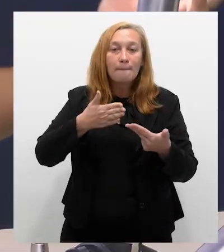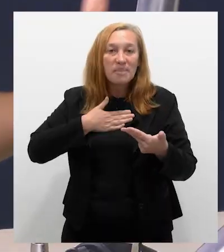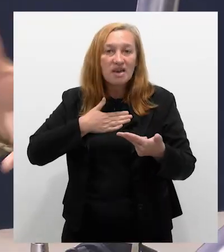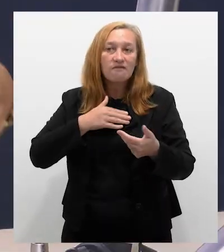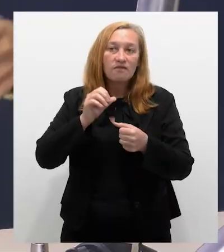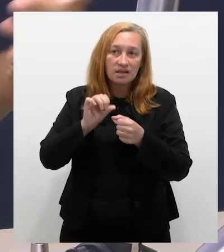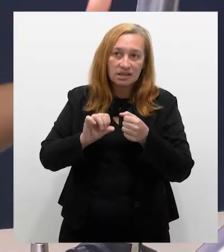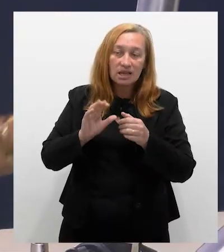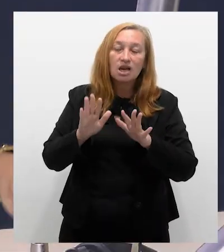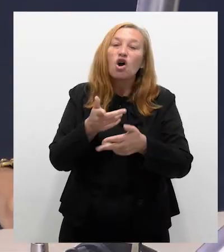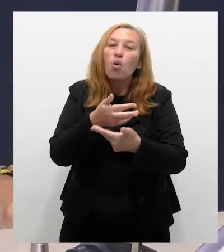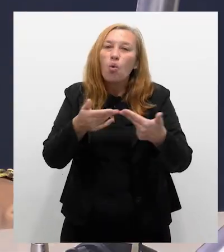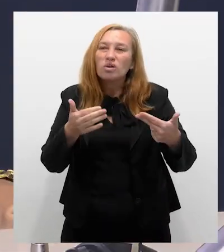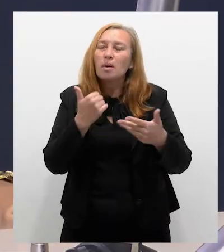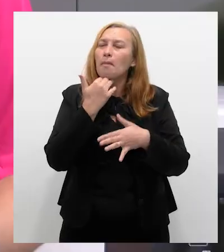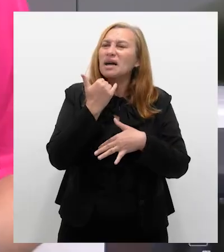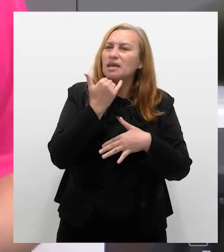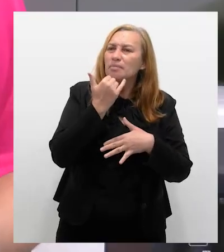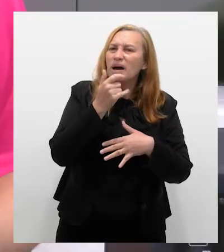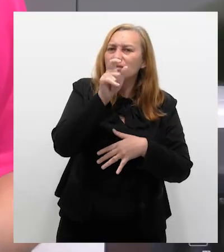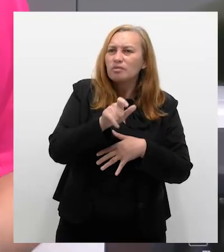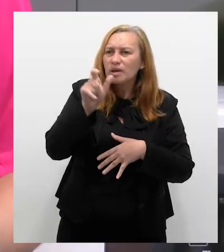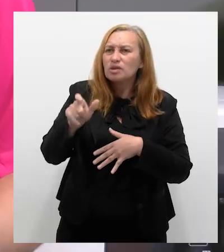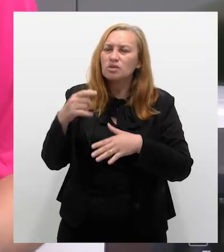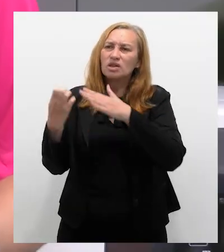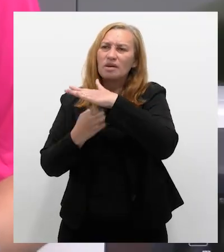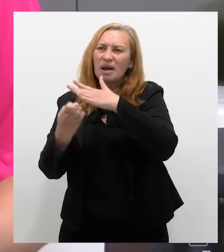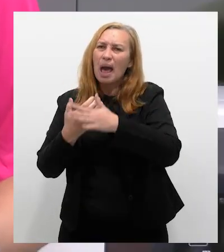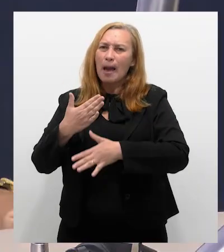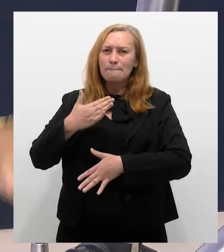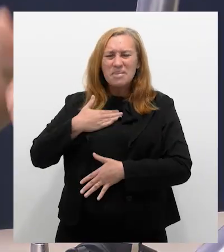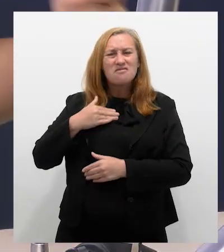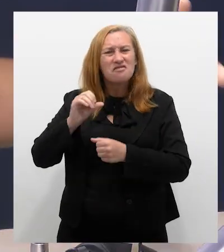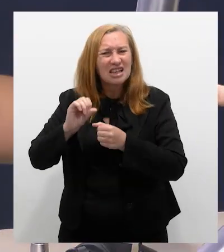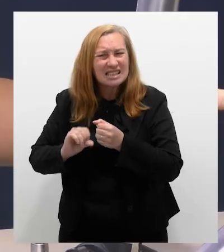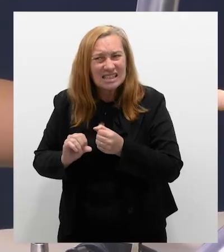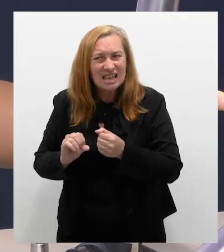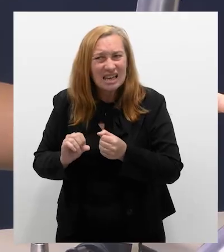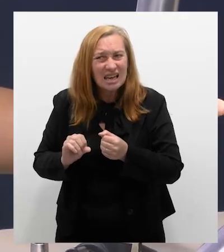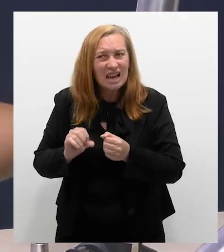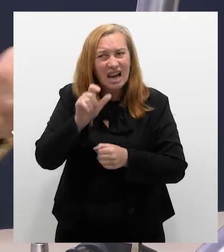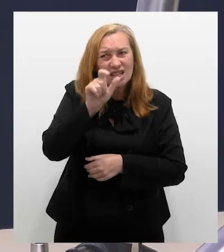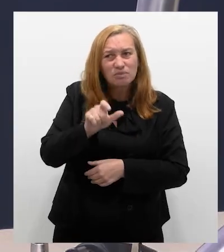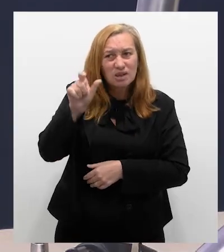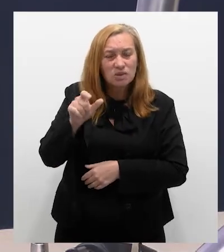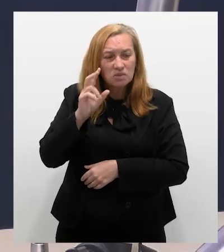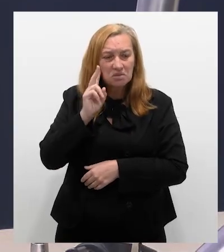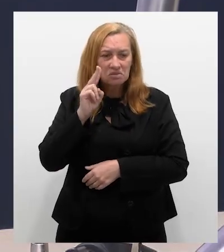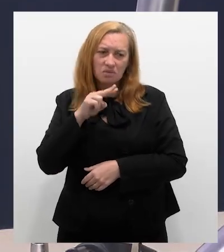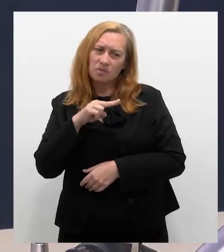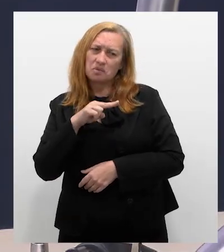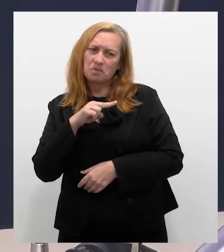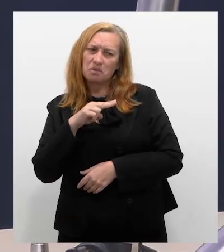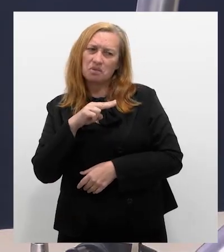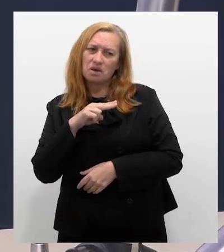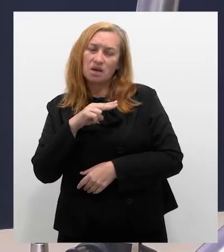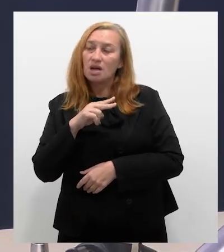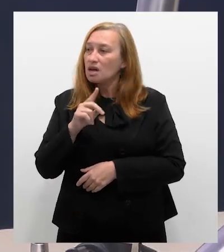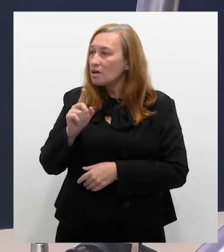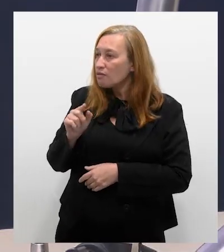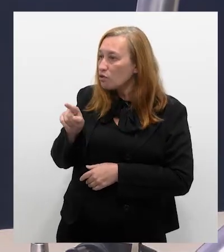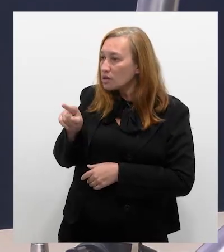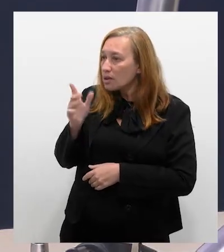num café, num bate-papo com pessoas da tua empresa, você fala para mim fazer, as pessoas se entreolham e você